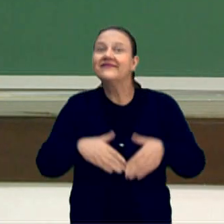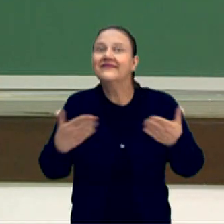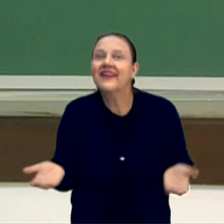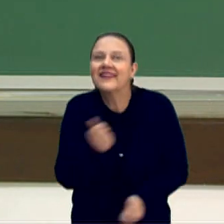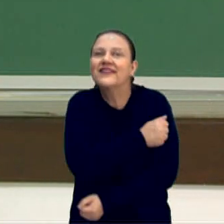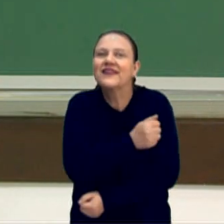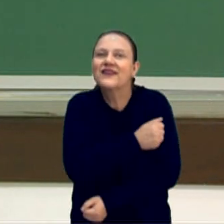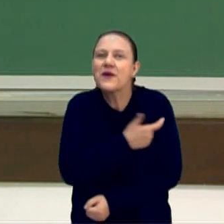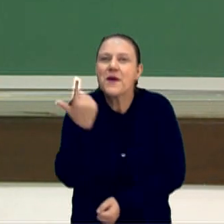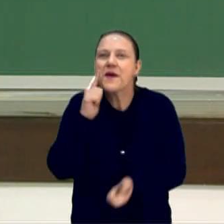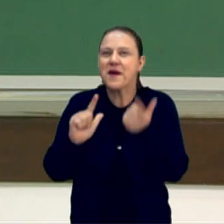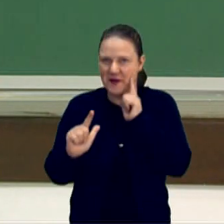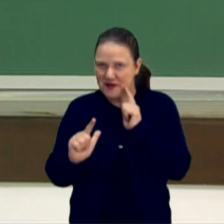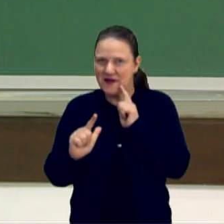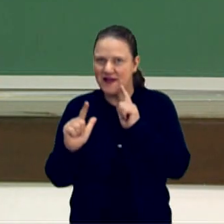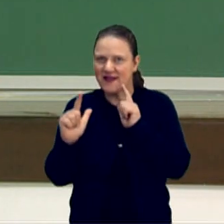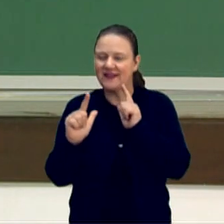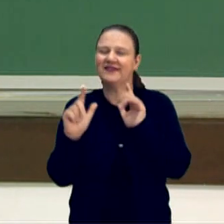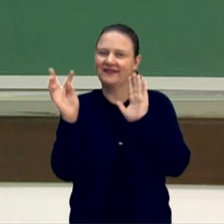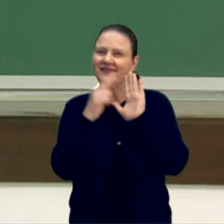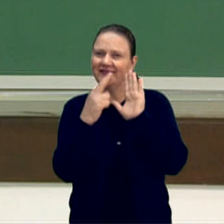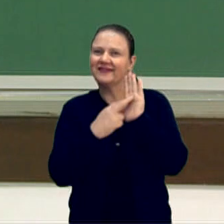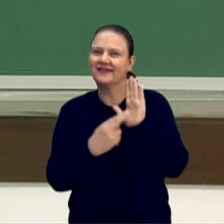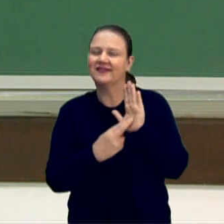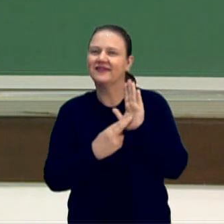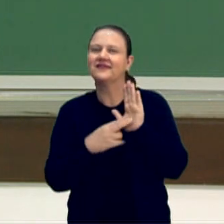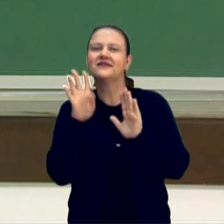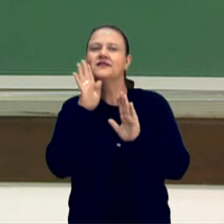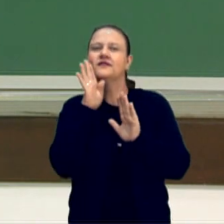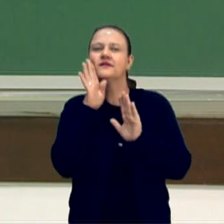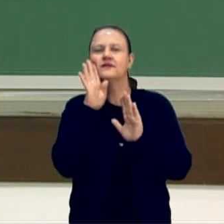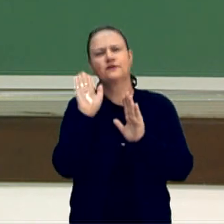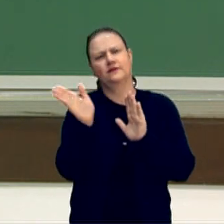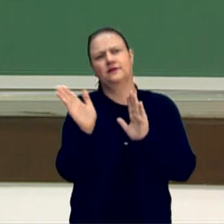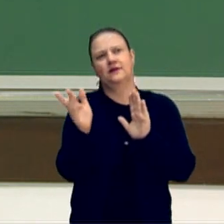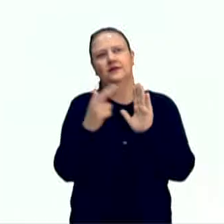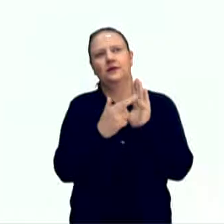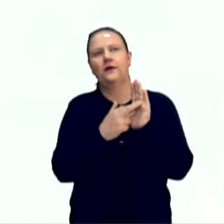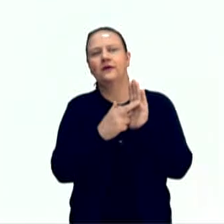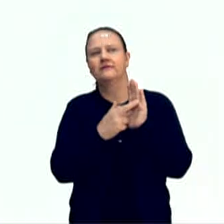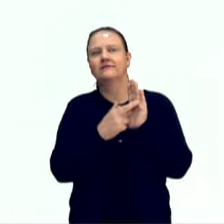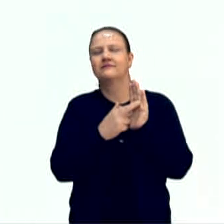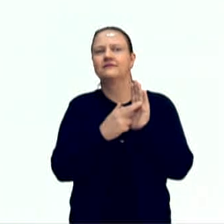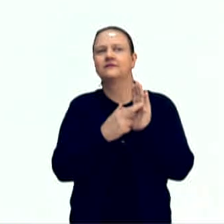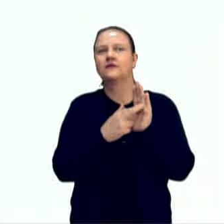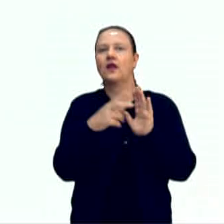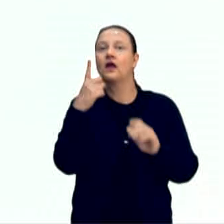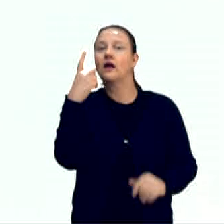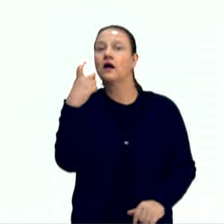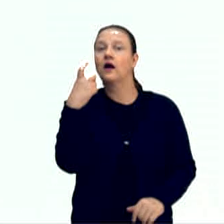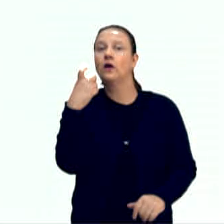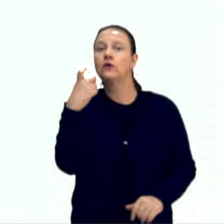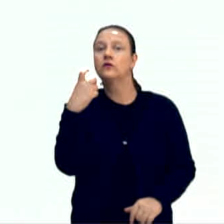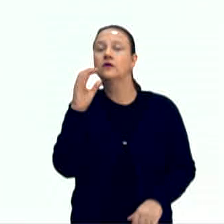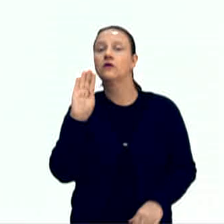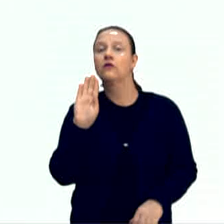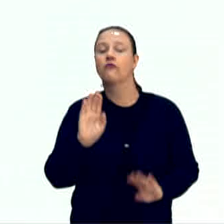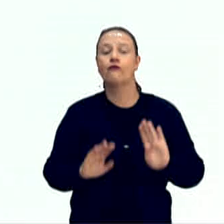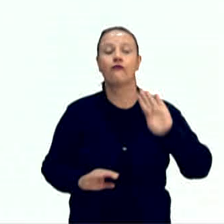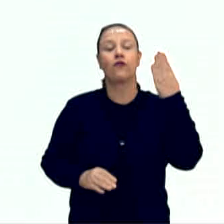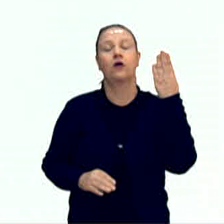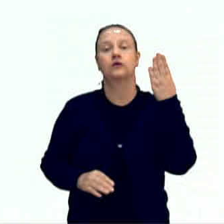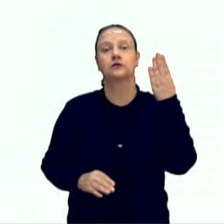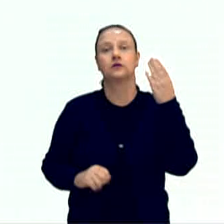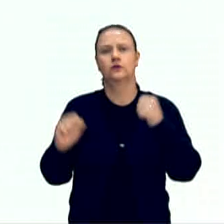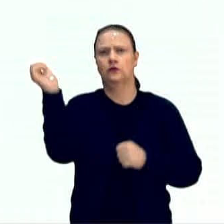Daí, moçada, deu certo? Ficou legal? Olha lá, ó, você deve ter respondido assim, né? A única falsa é essa aqui, ó. O